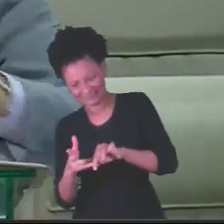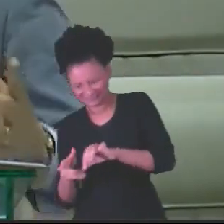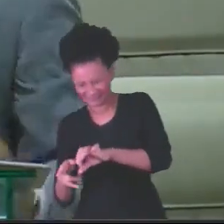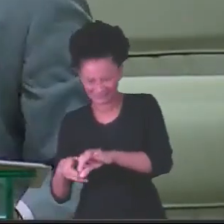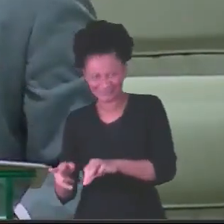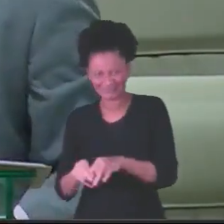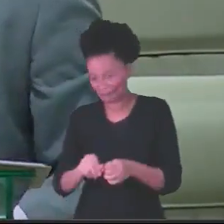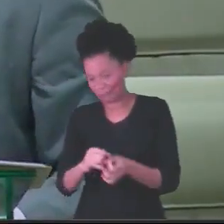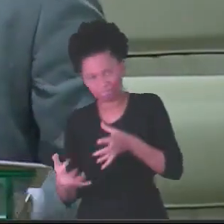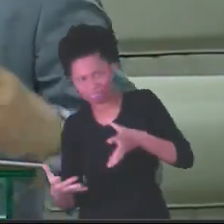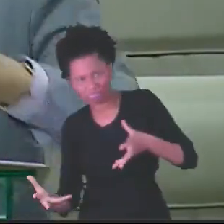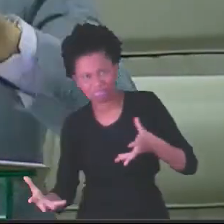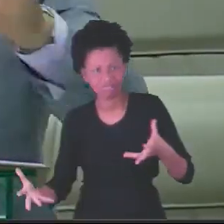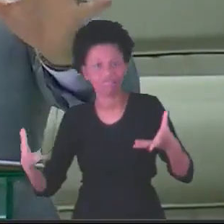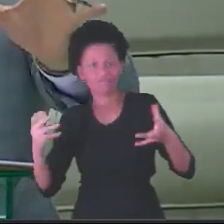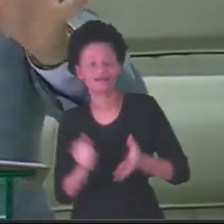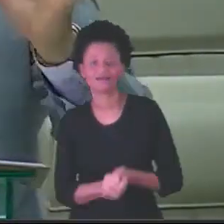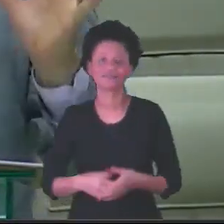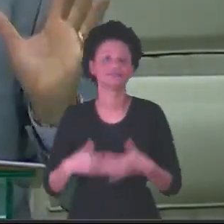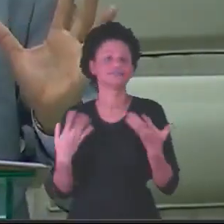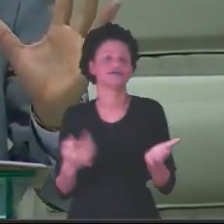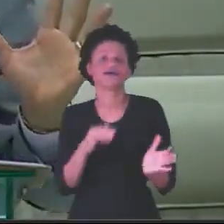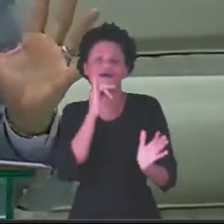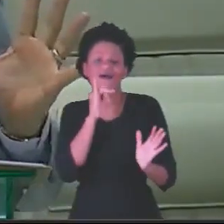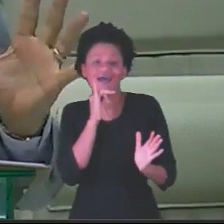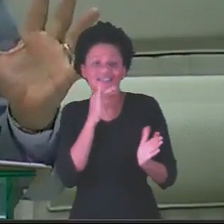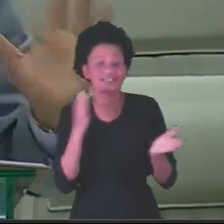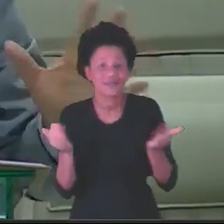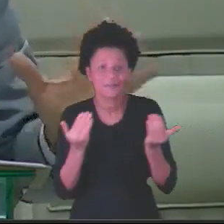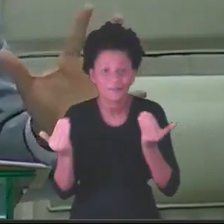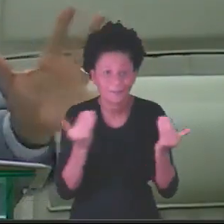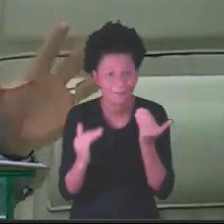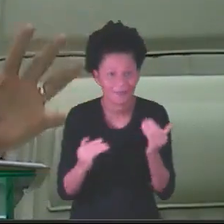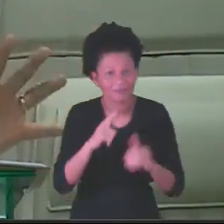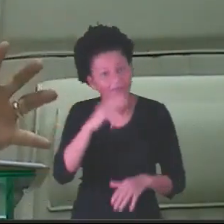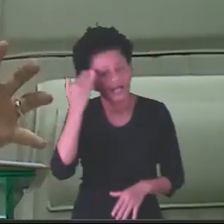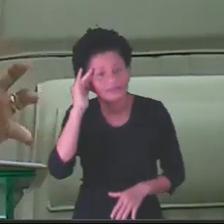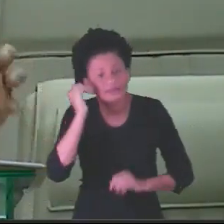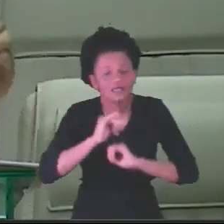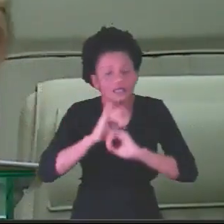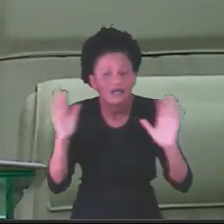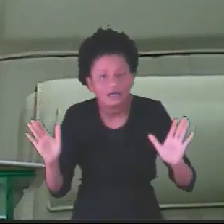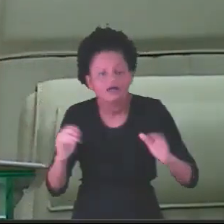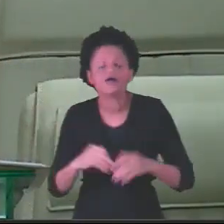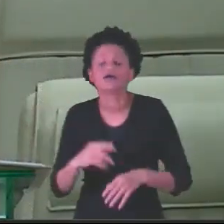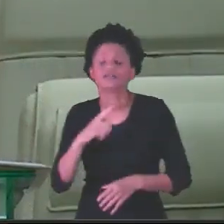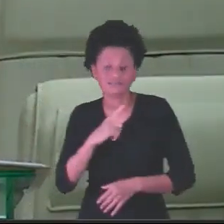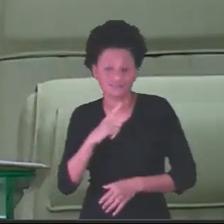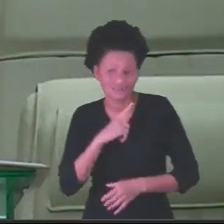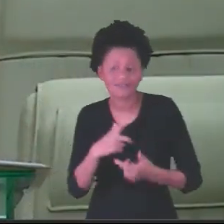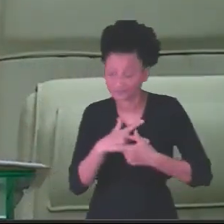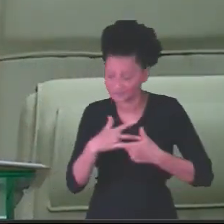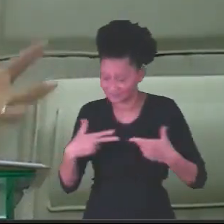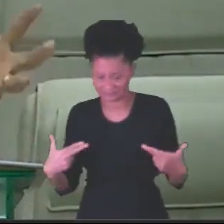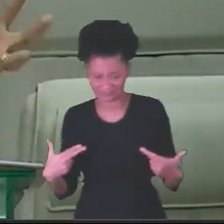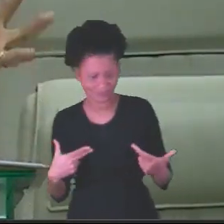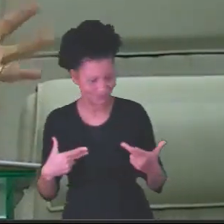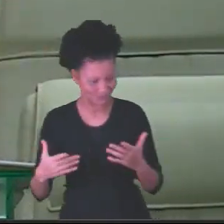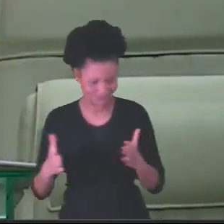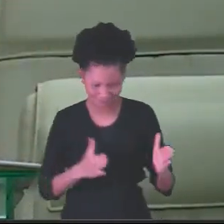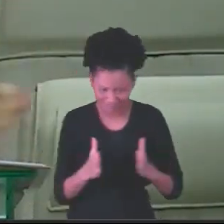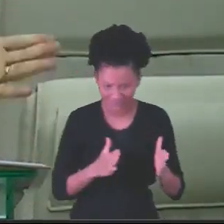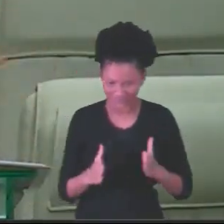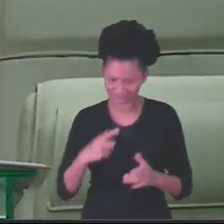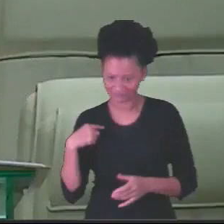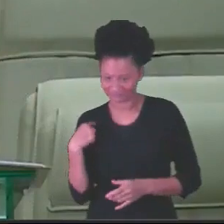pacote derramava tudo é um exemplo prático nesta noite volta dizendo olha tem que situações de nossas vidas que